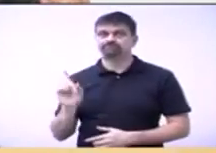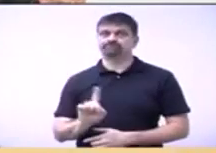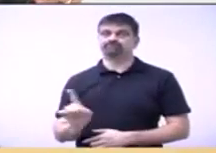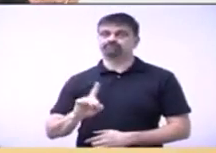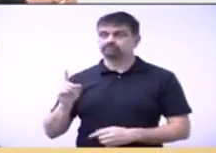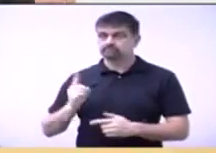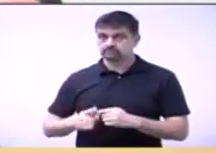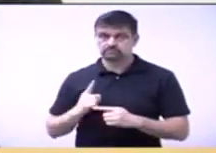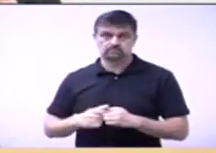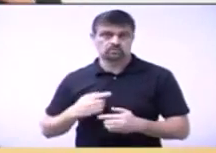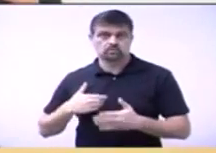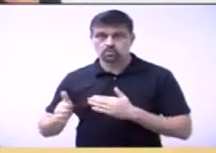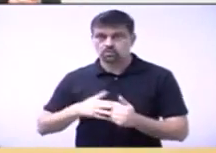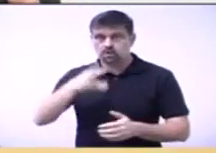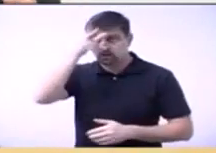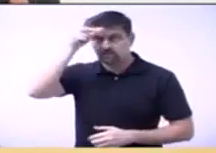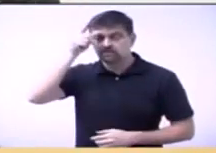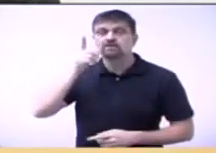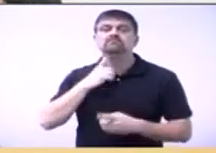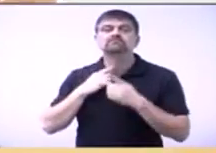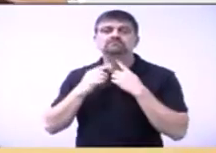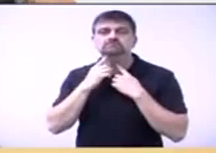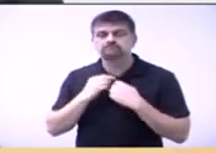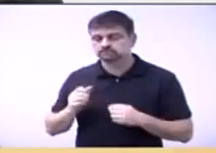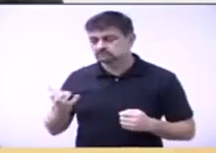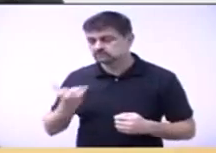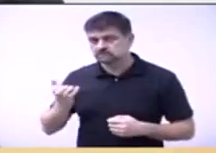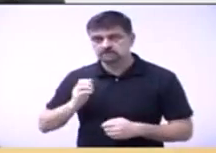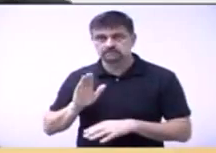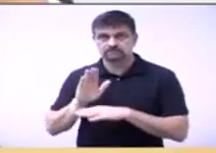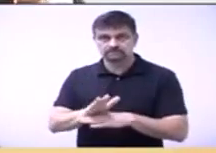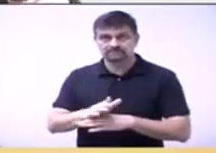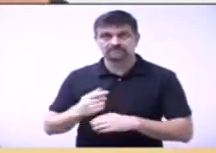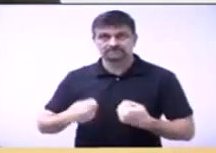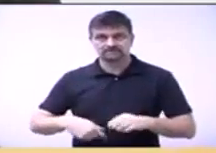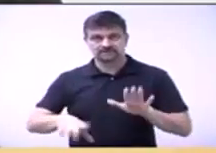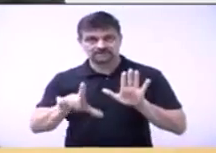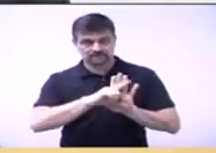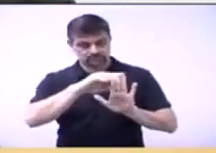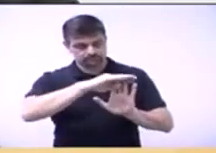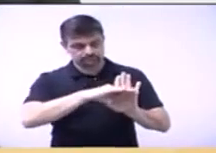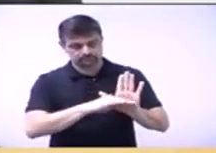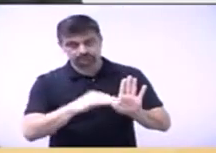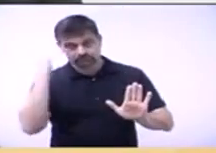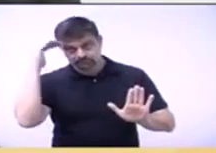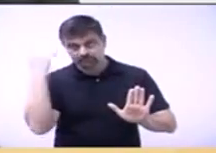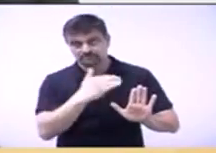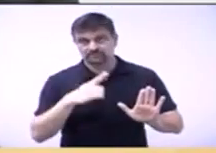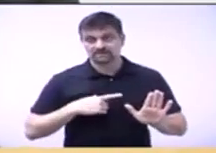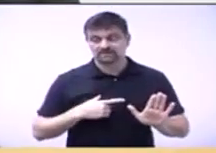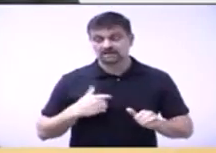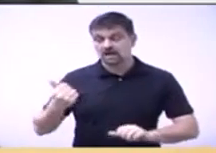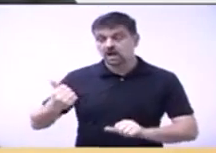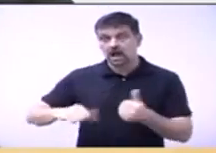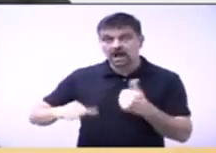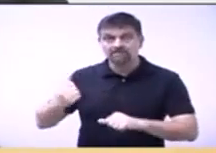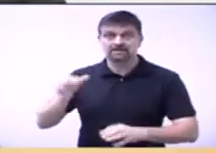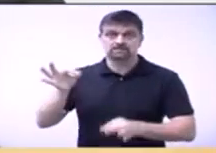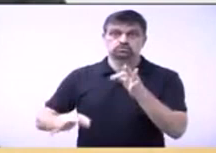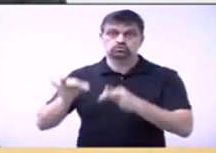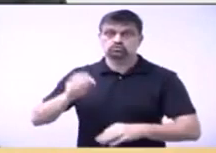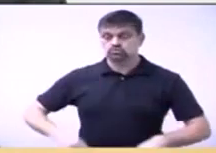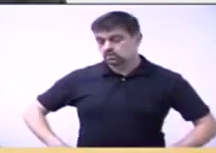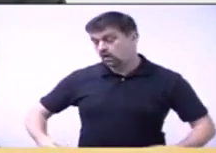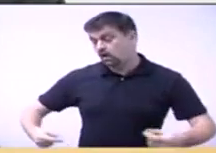pode ser qualquer prefeito, por mais boa vontade que tenha, nós caímos na questão da legalidade, na questão do Tribunal de Contas, é complicadíssimo, mas eu tenho